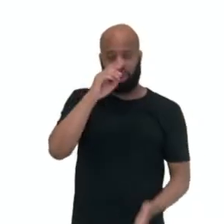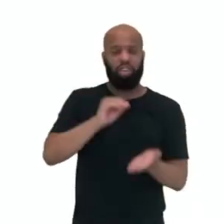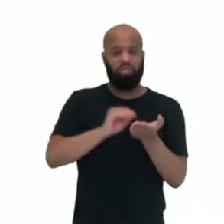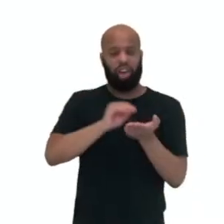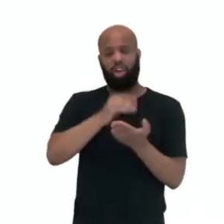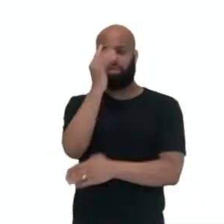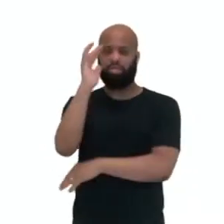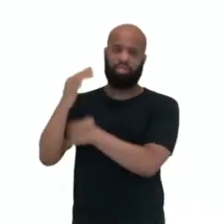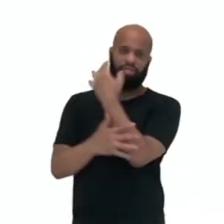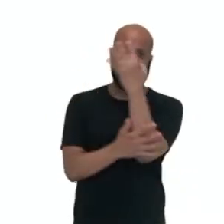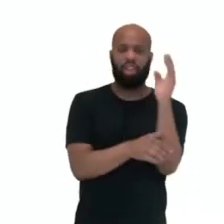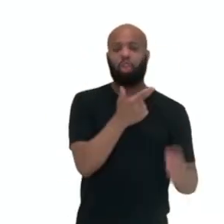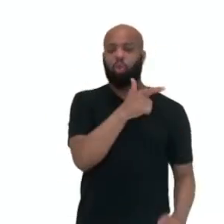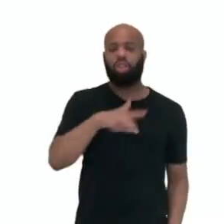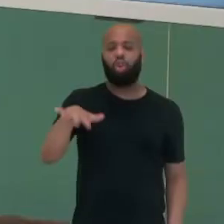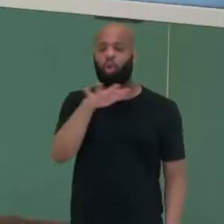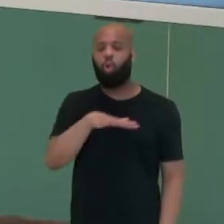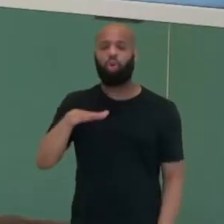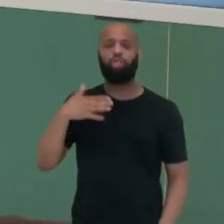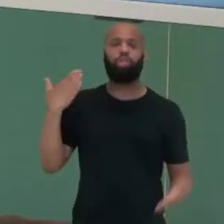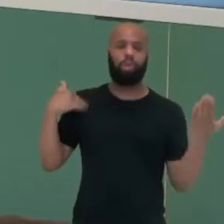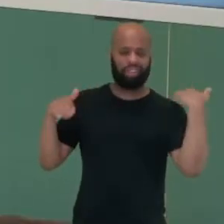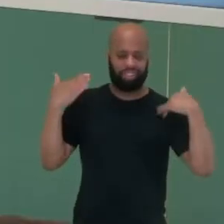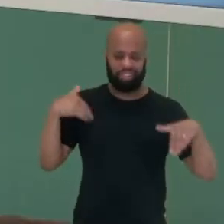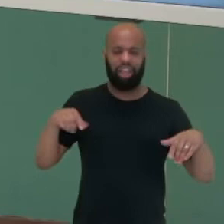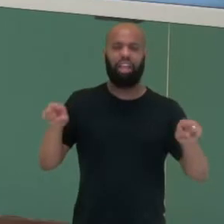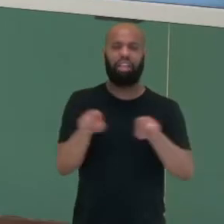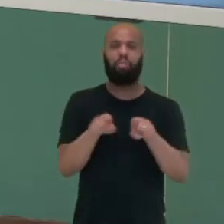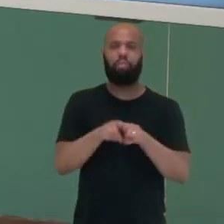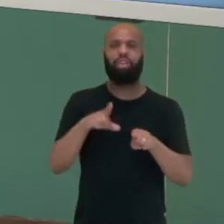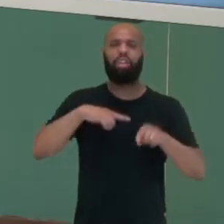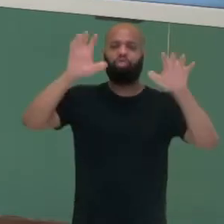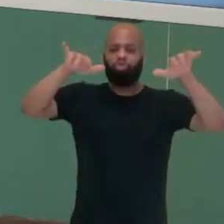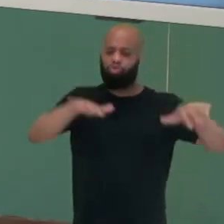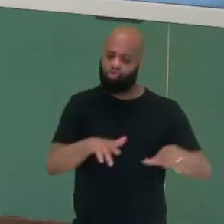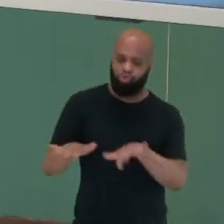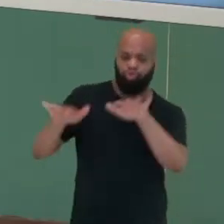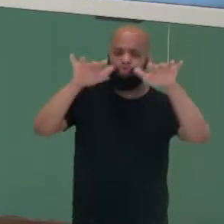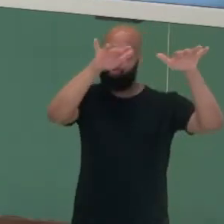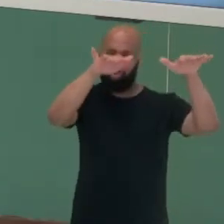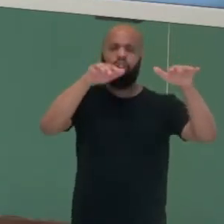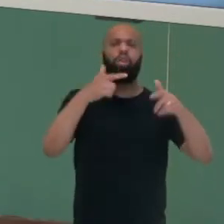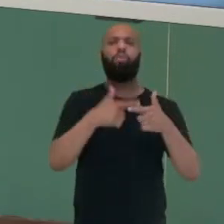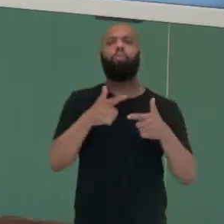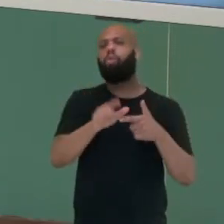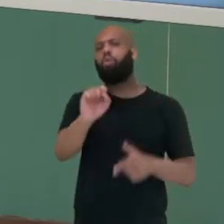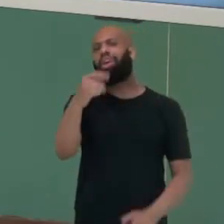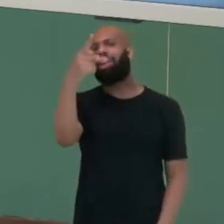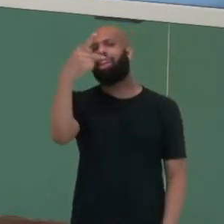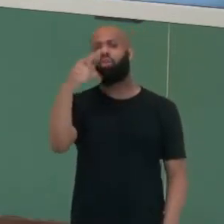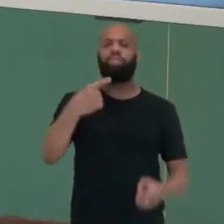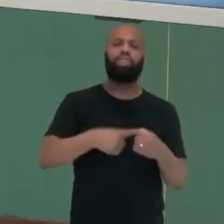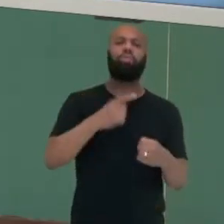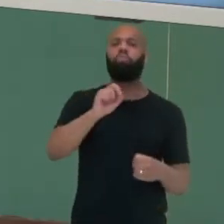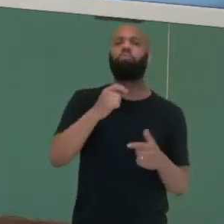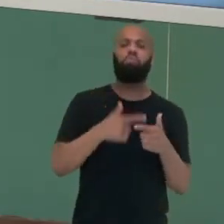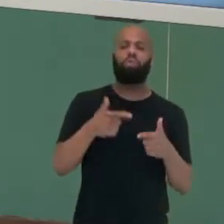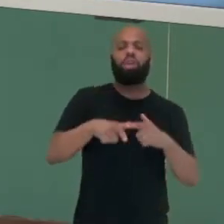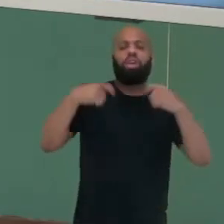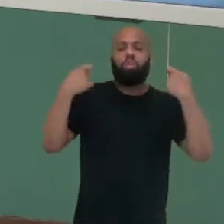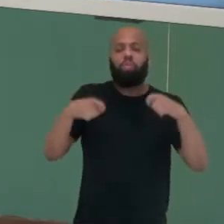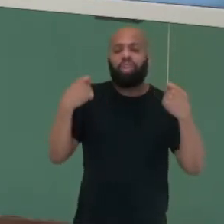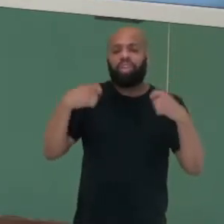de lugares públicos para lazer, alagamentos? Pense aí, na sua cidade atualmente, qual é o problema que precisa